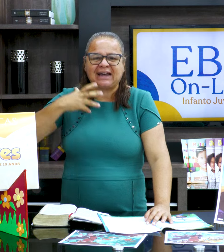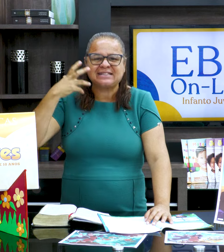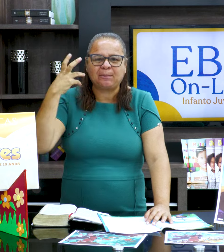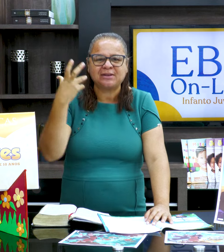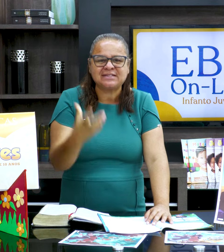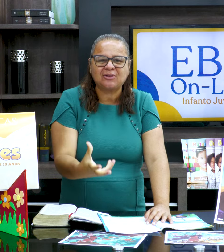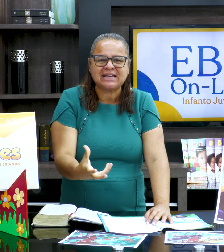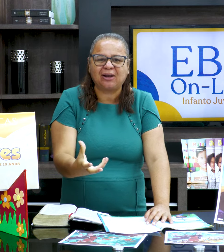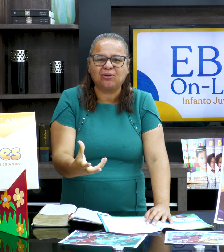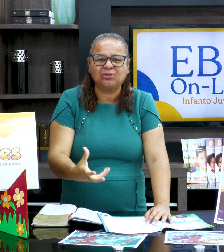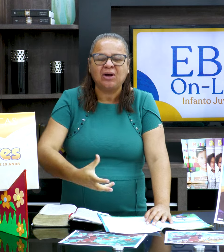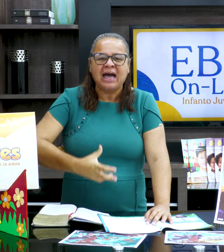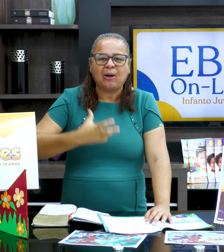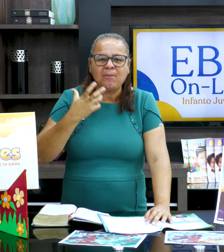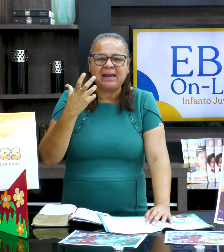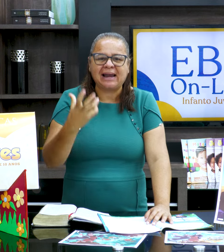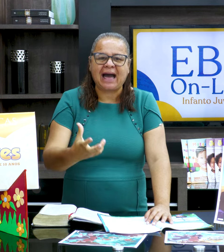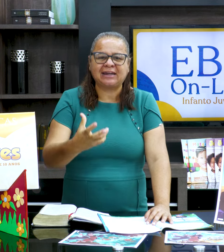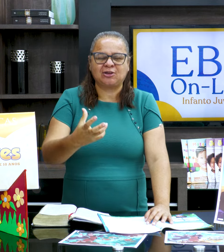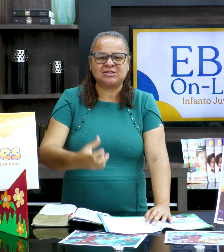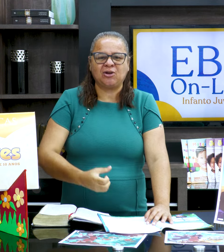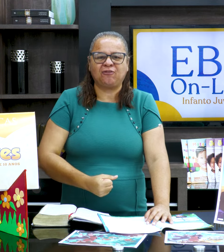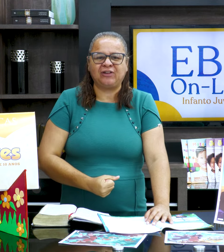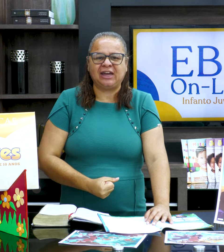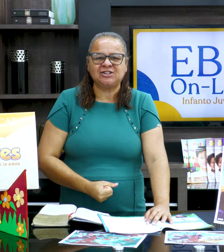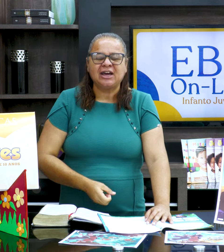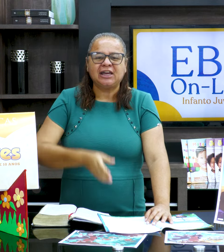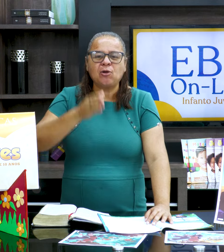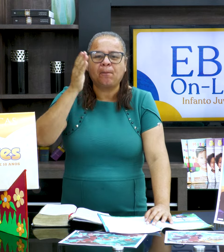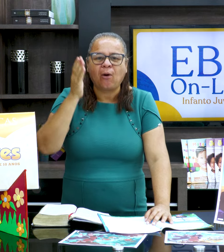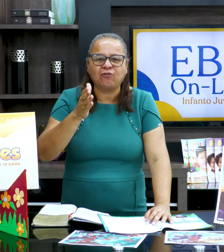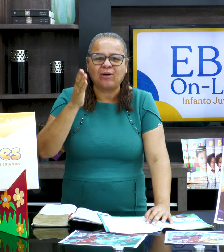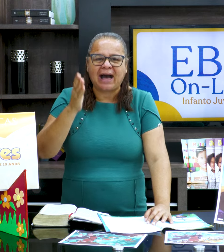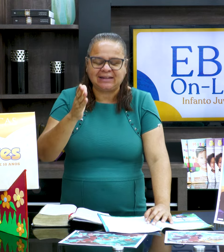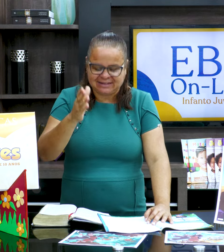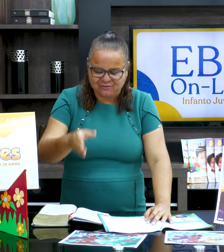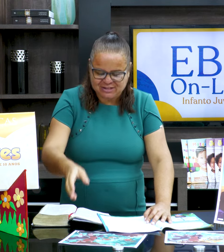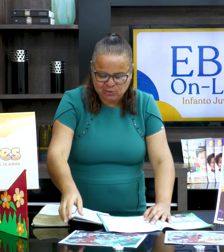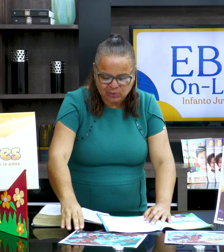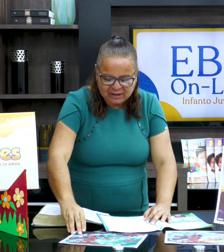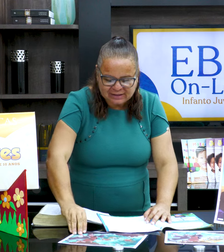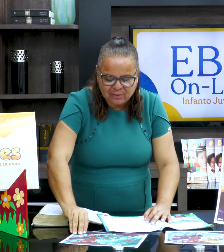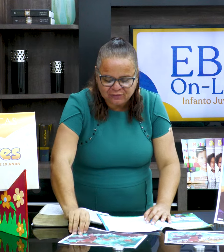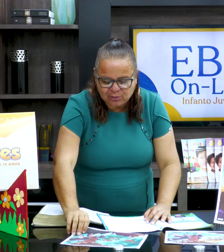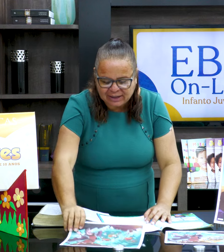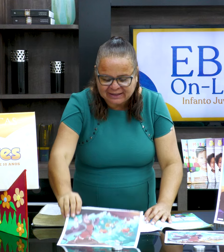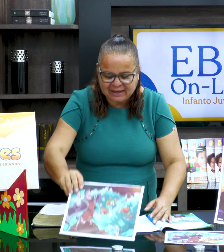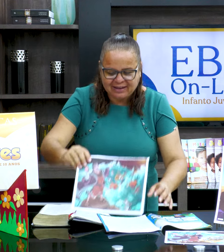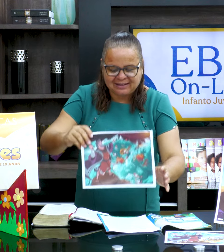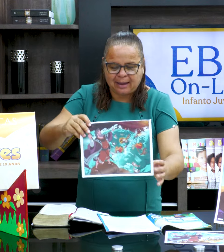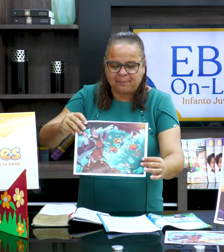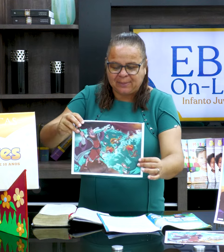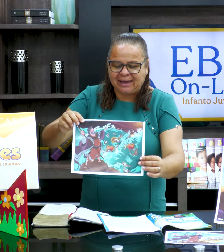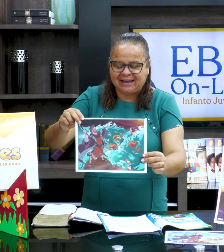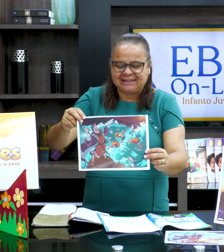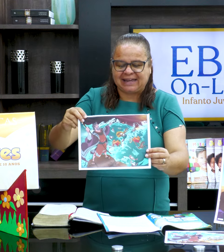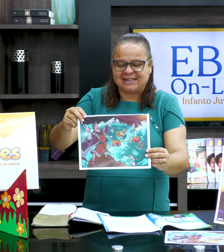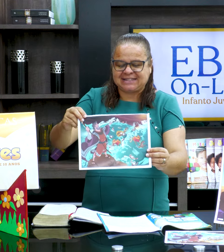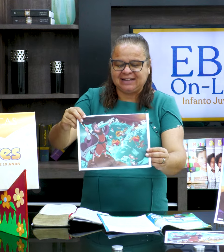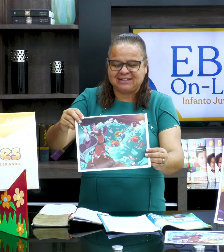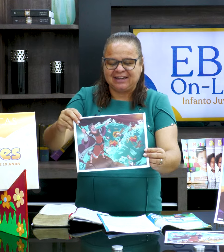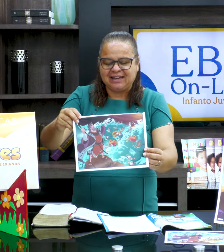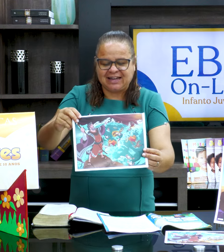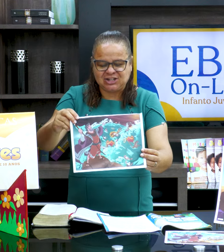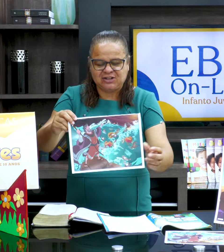você vai trazer para seus alunos O Milagre que o senhor fez e o povo atravessou tem uma figura aqui que é bem